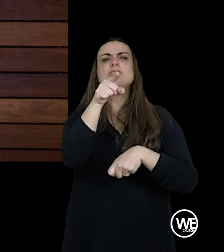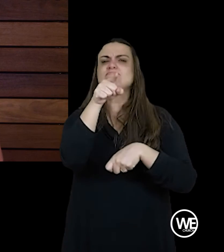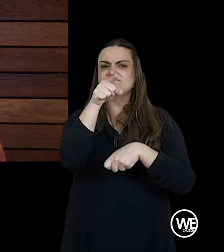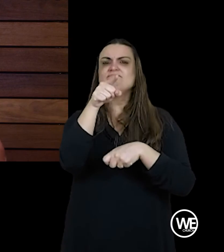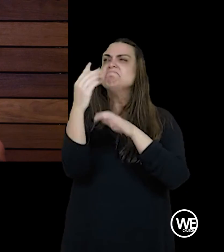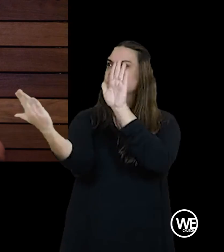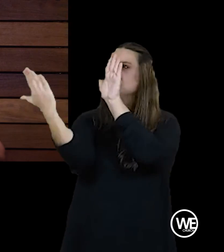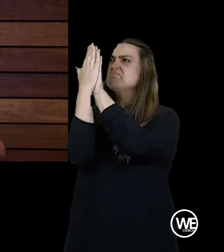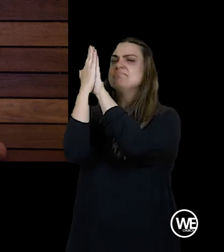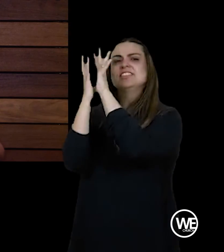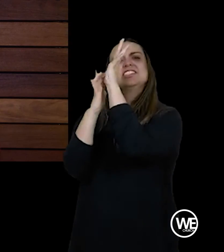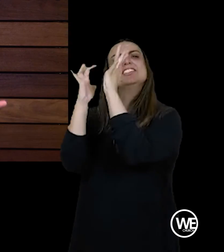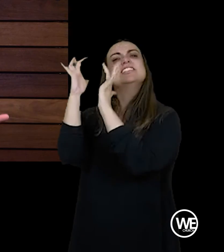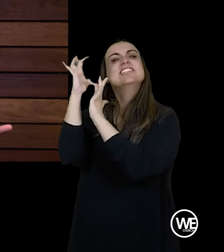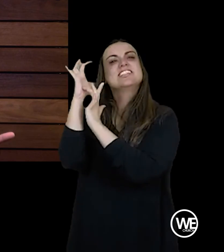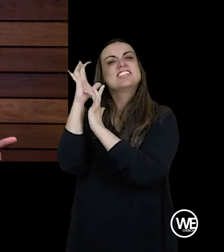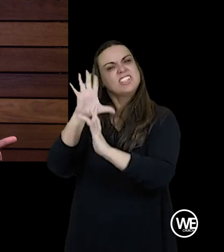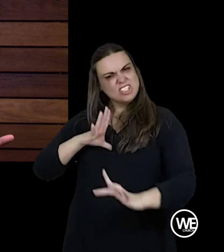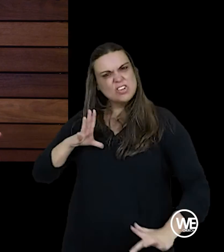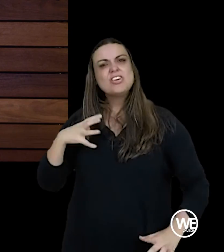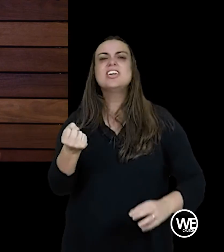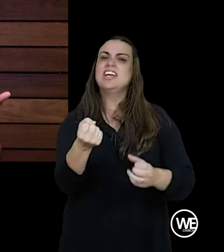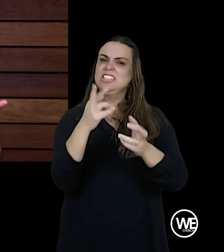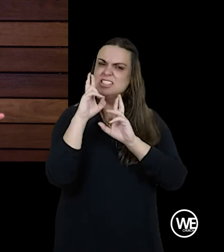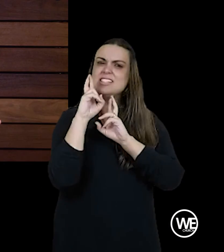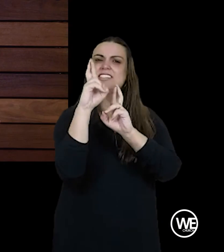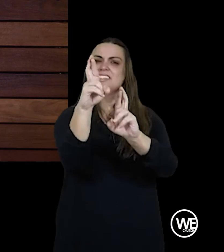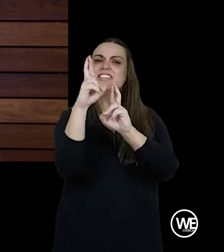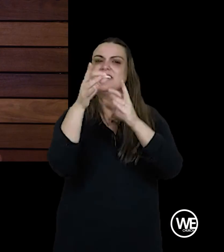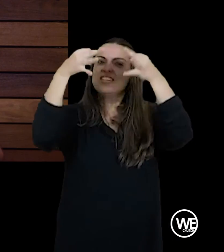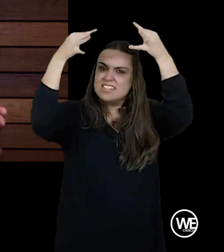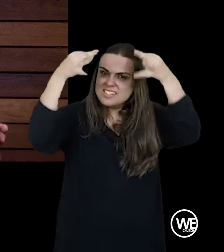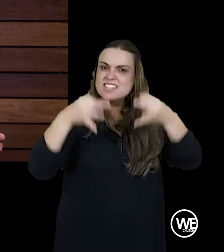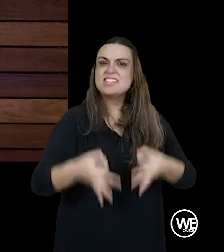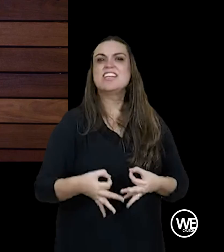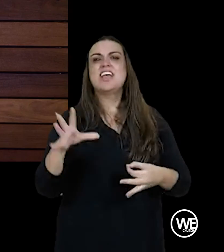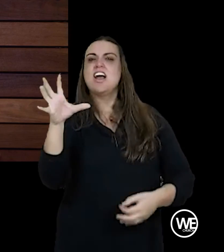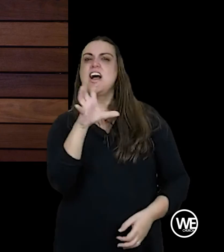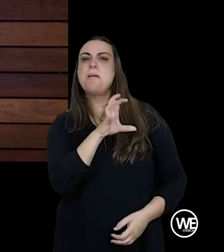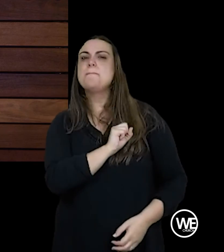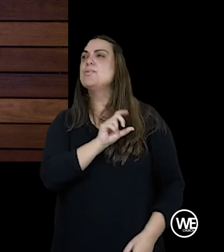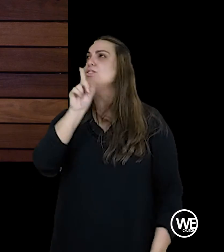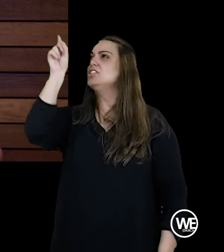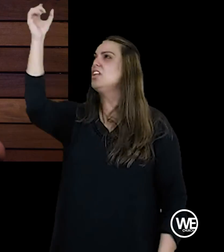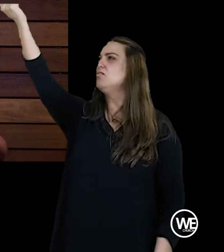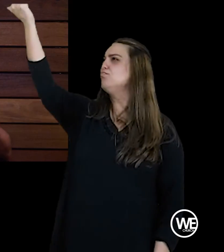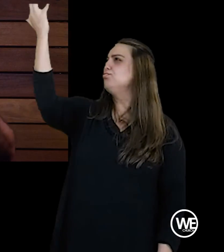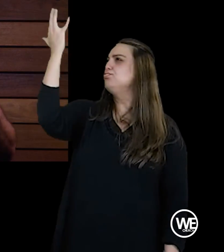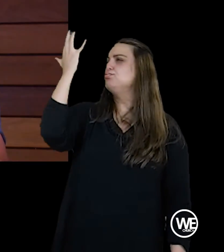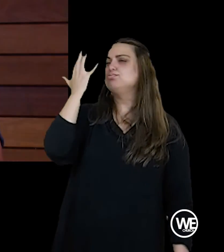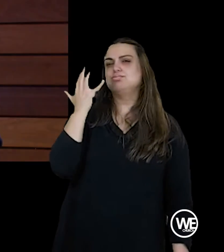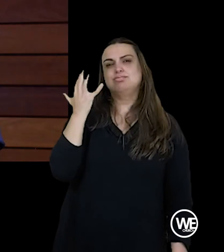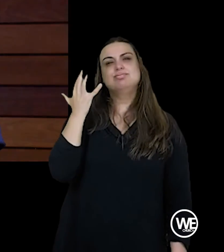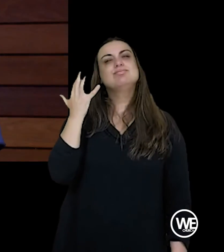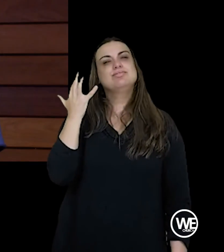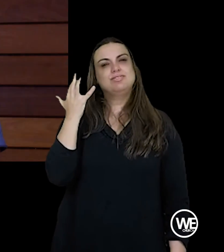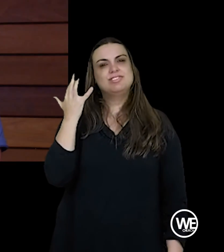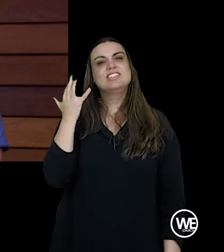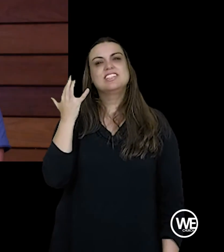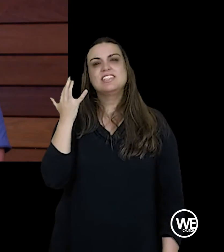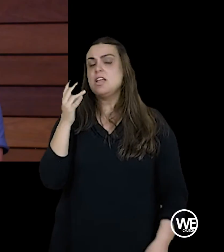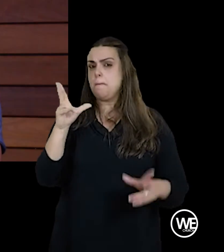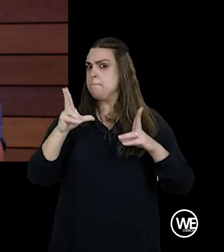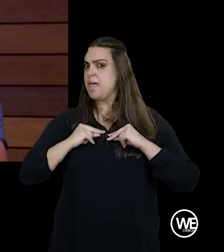Ele, que nos dá essa esperança, essa certeza de que o amor de Deus, a graça, ela é algo que a gente